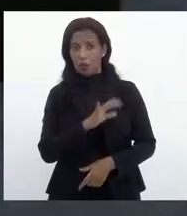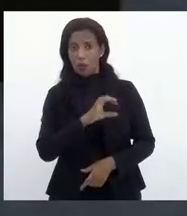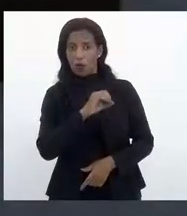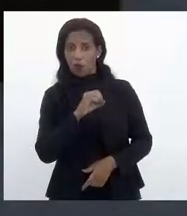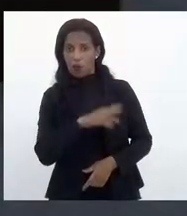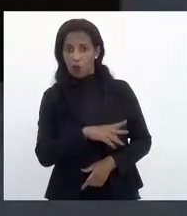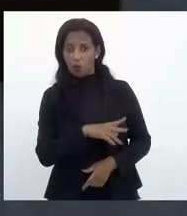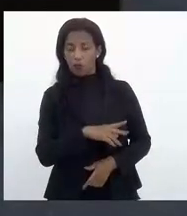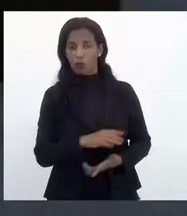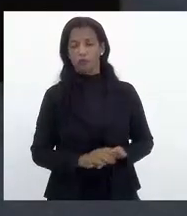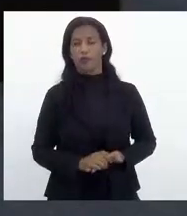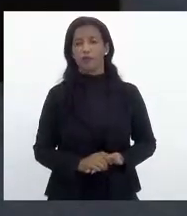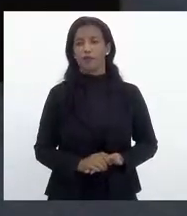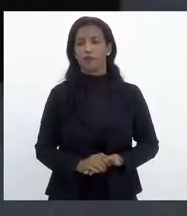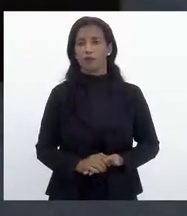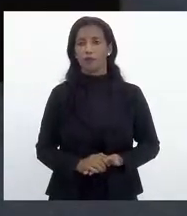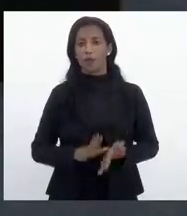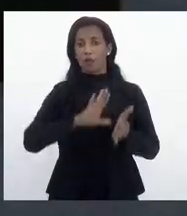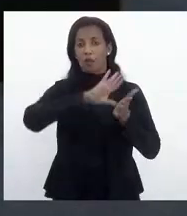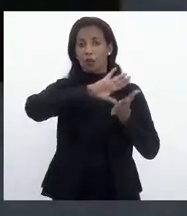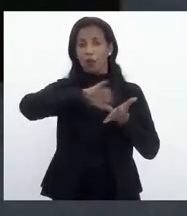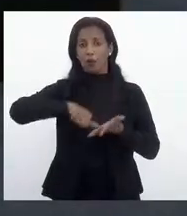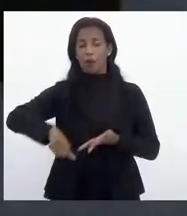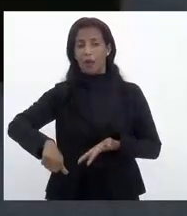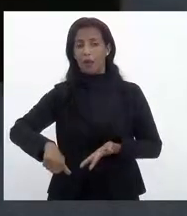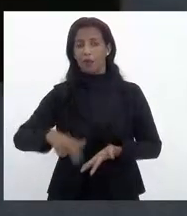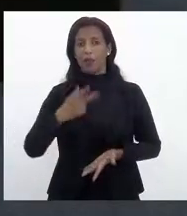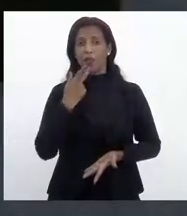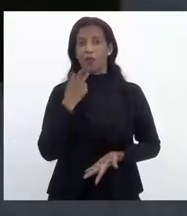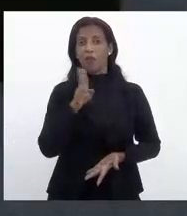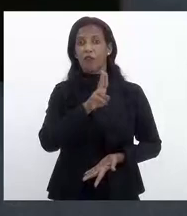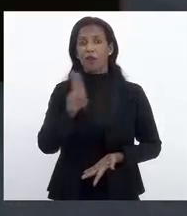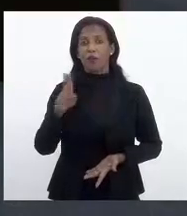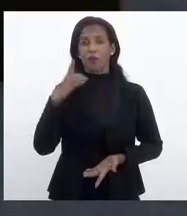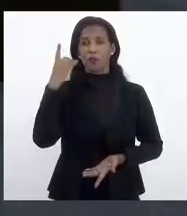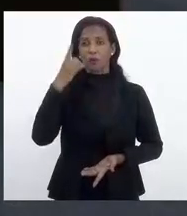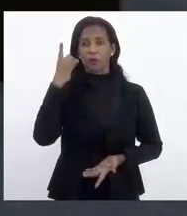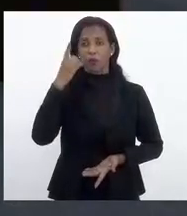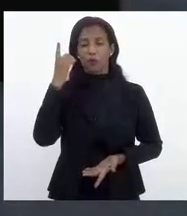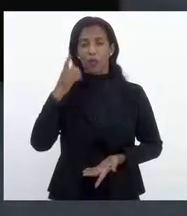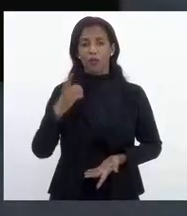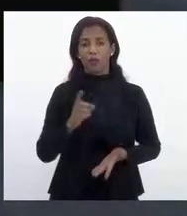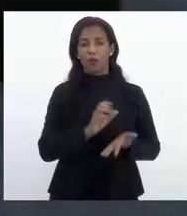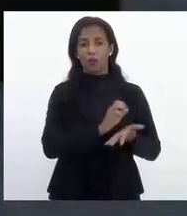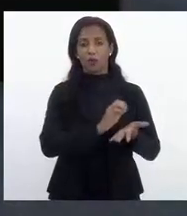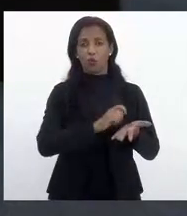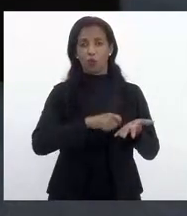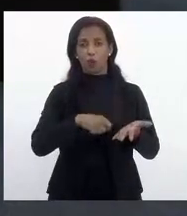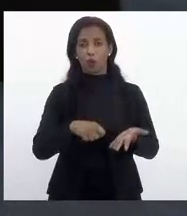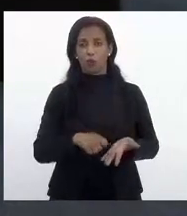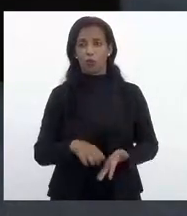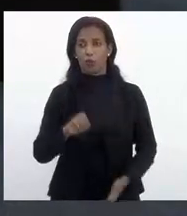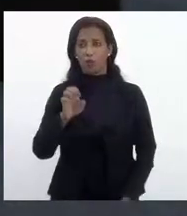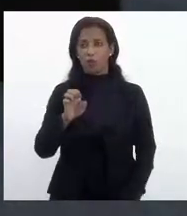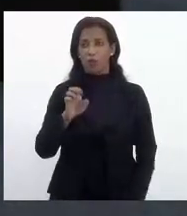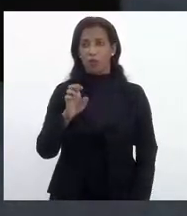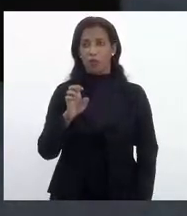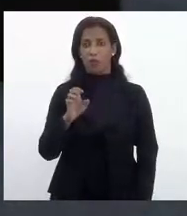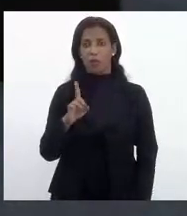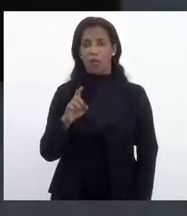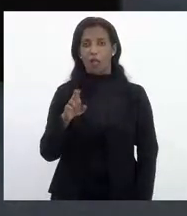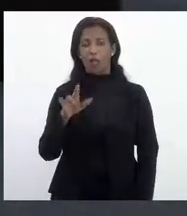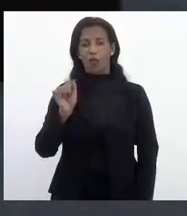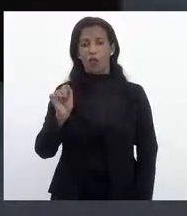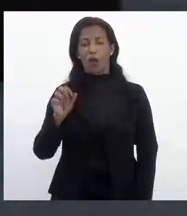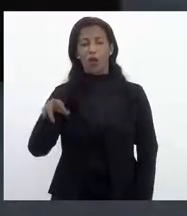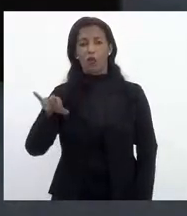de previdência que a prece que foi roubado e fala o nome do deputado que foi o autor desse roubo chama esse Eduardo Cunha ficar